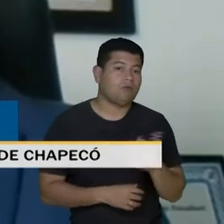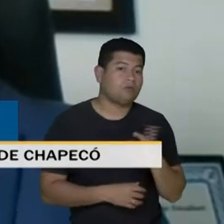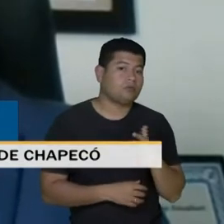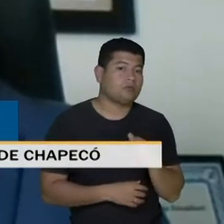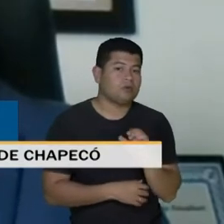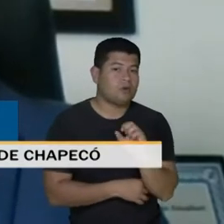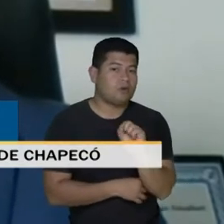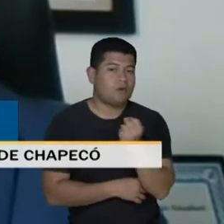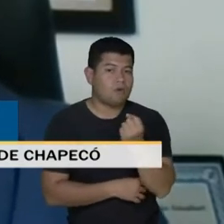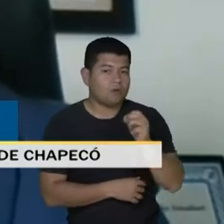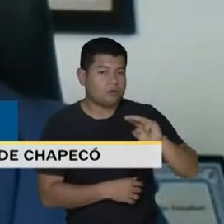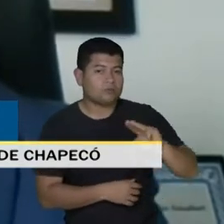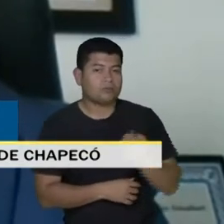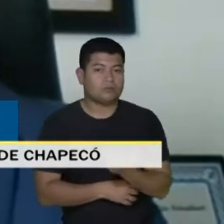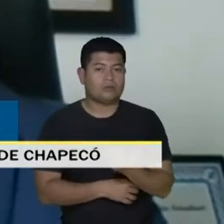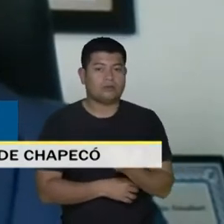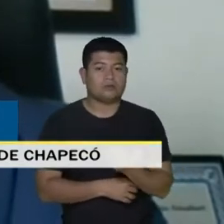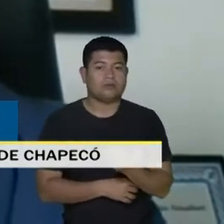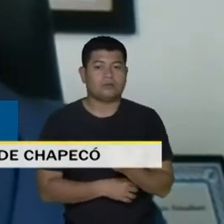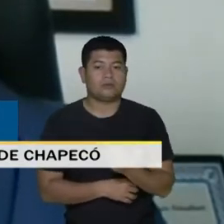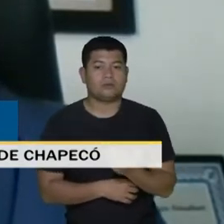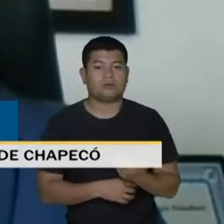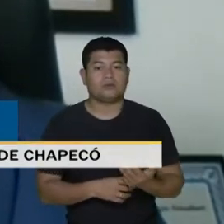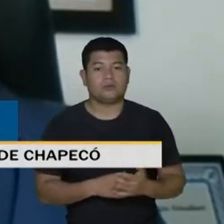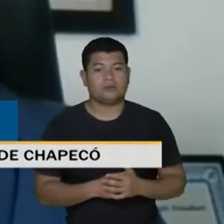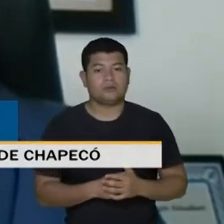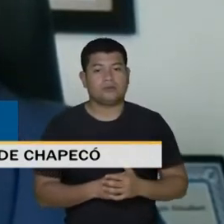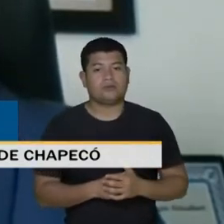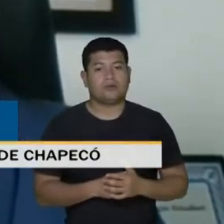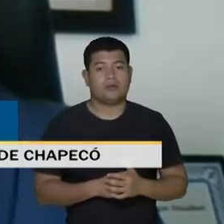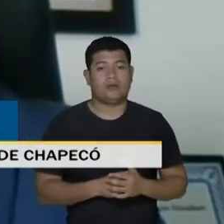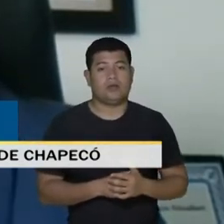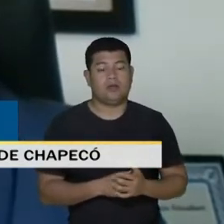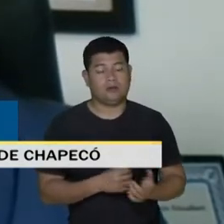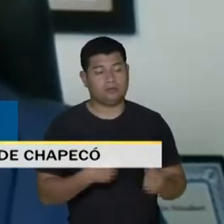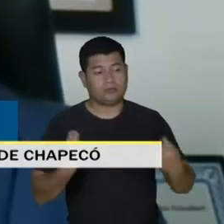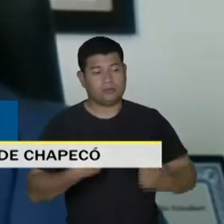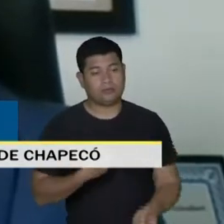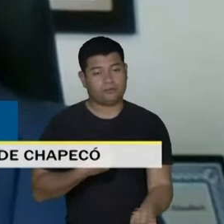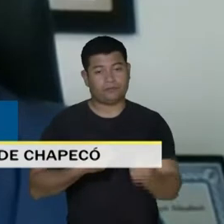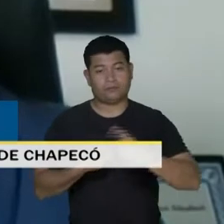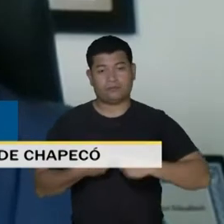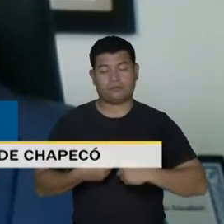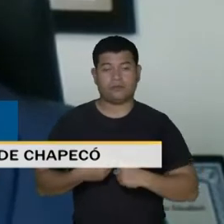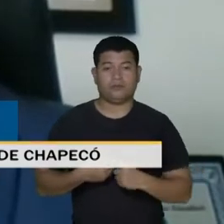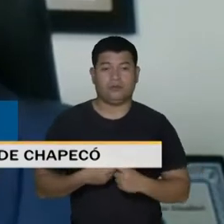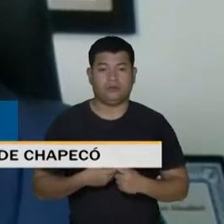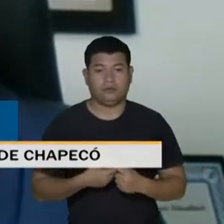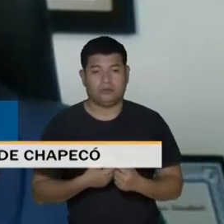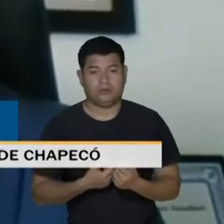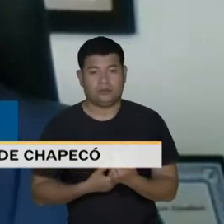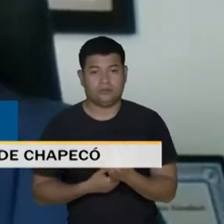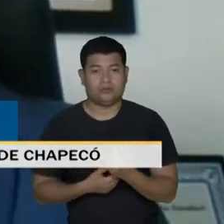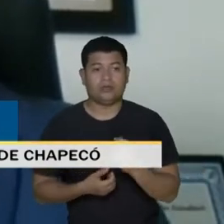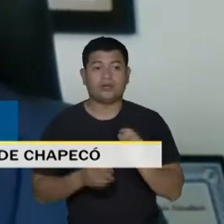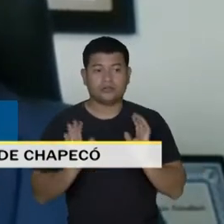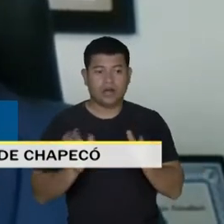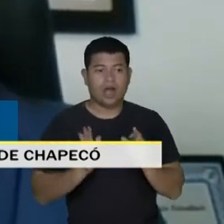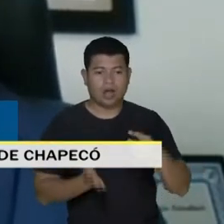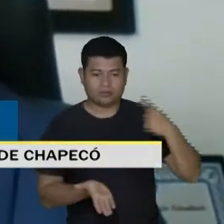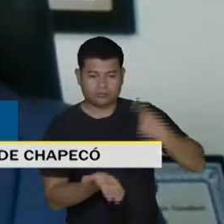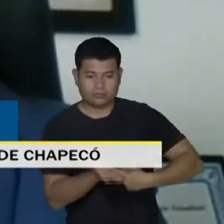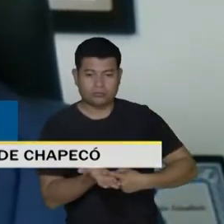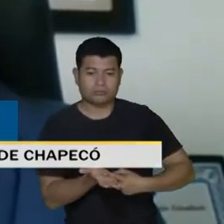desses recursos a serem devolvidos ao governo do estado estejam carimbados